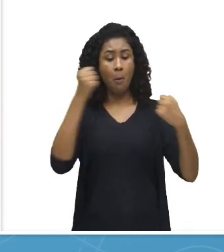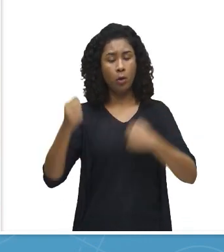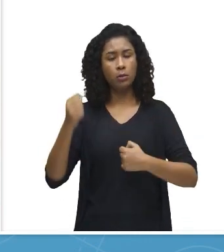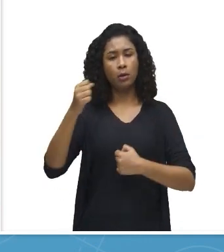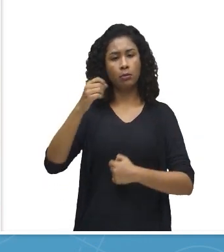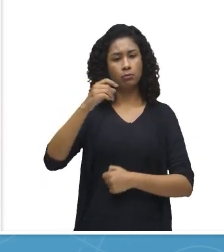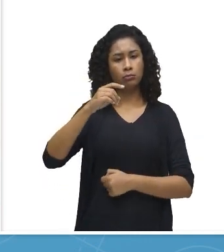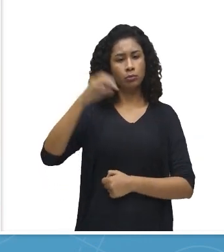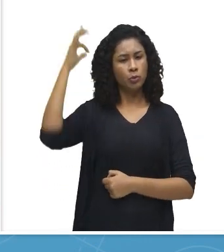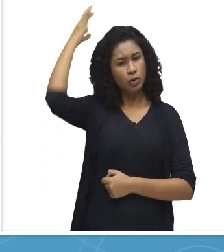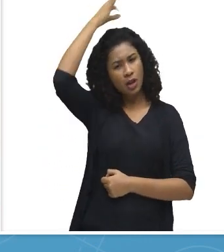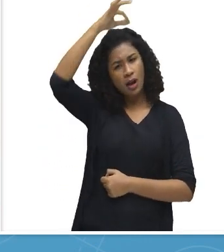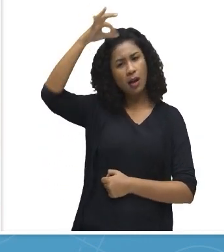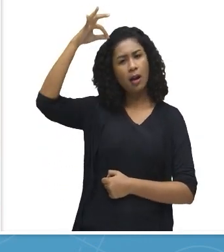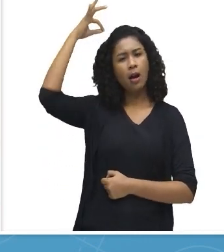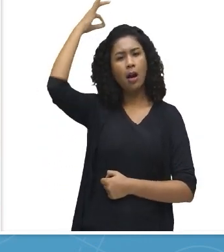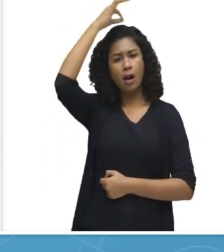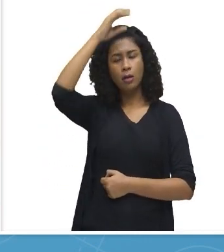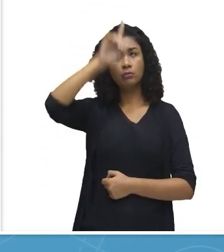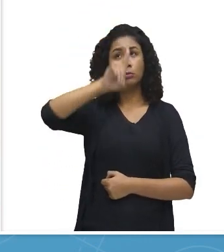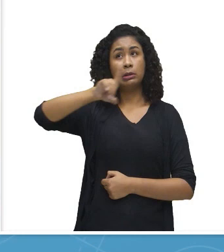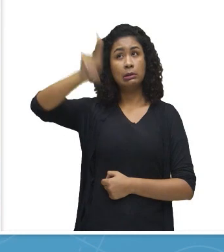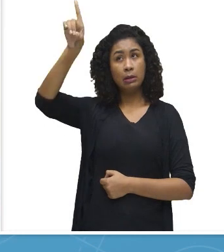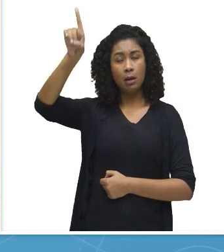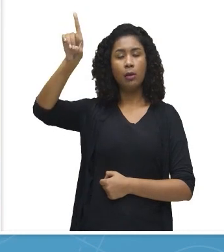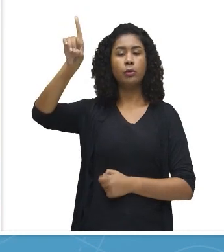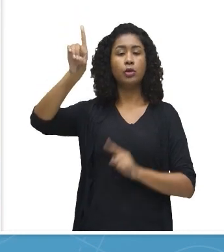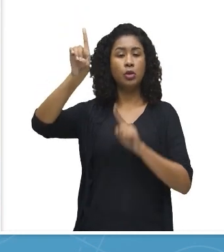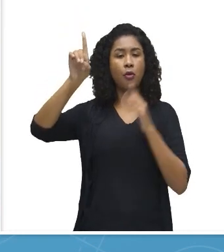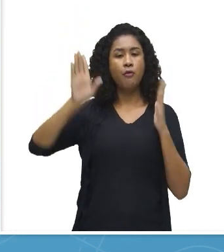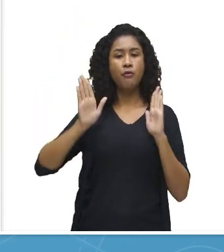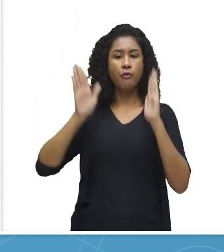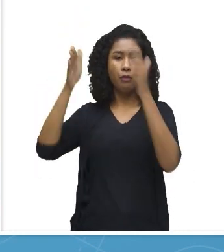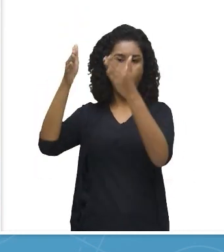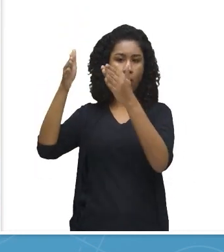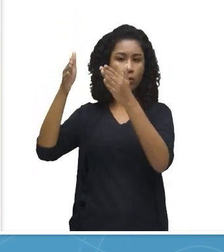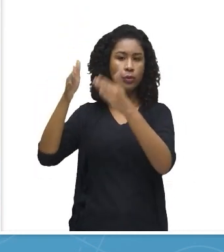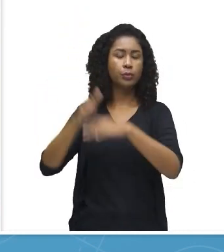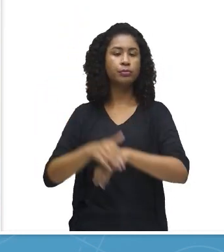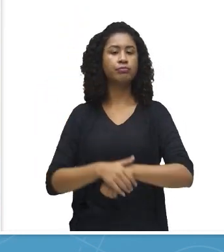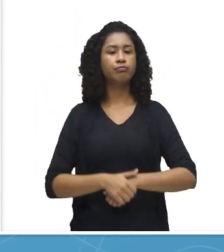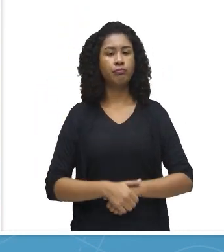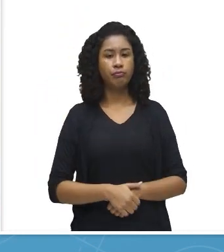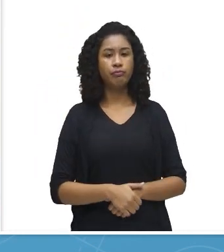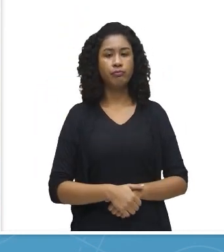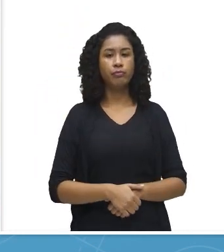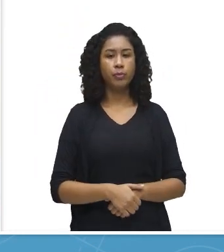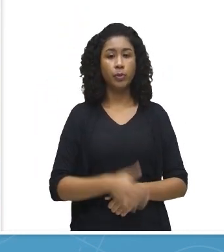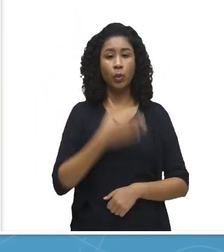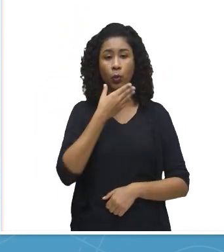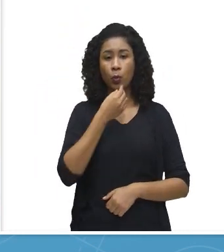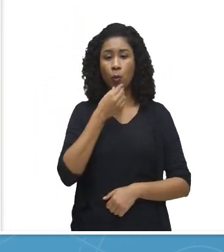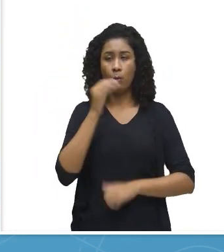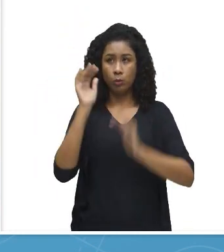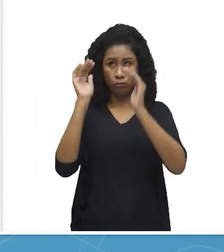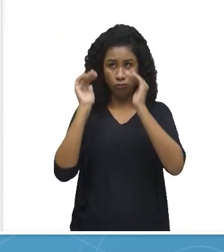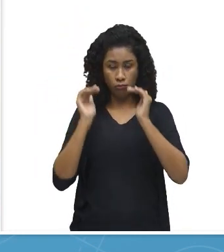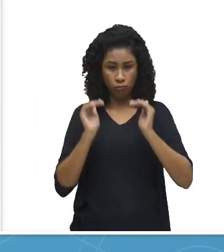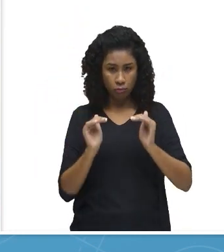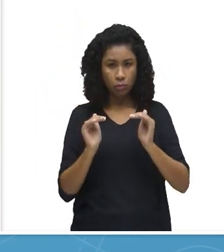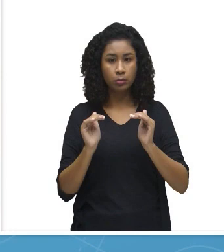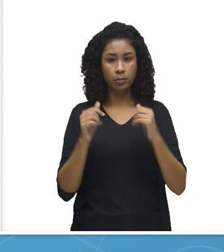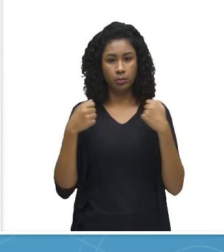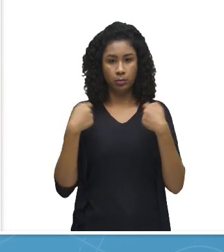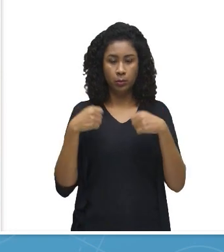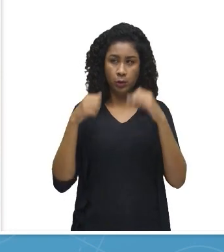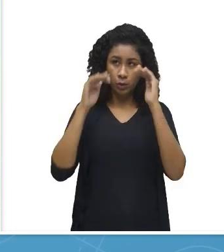o sagrado, é o centro do universo, e esse homem é submetido tanto a